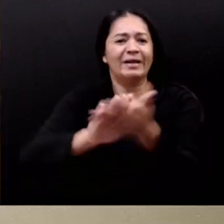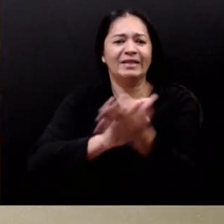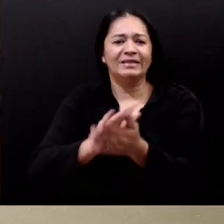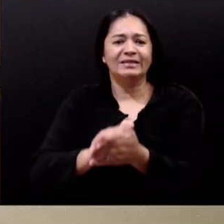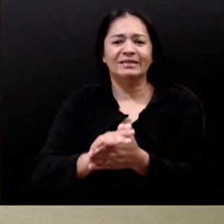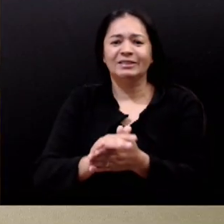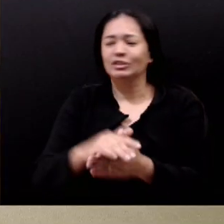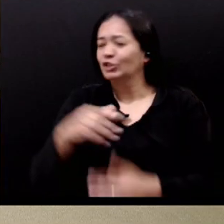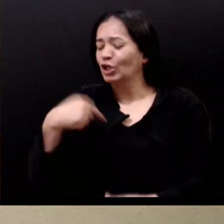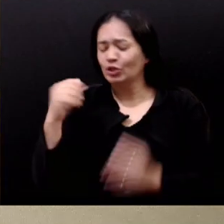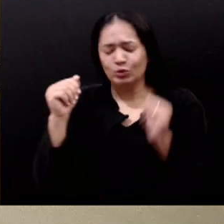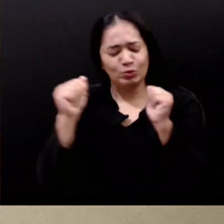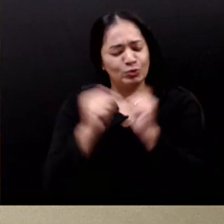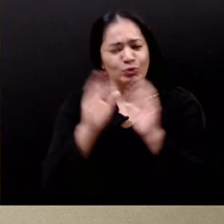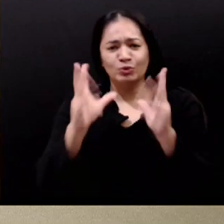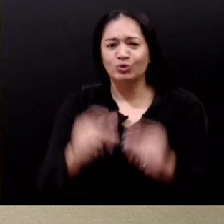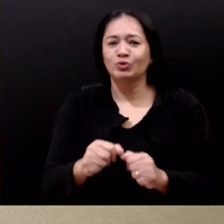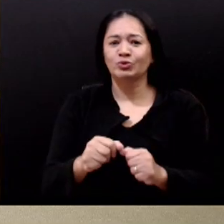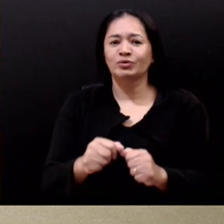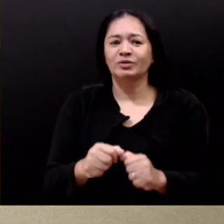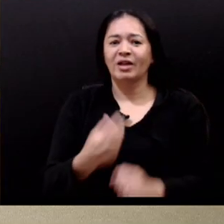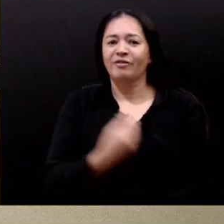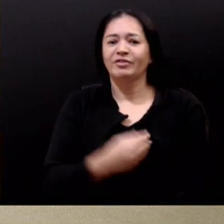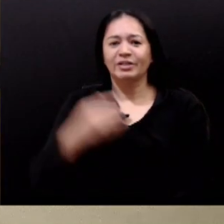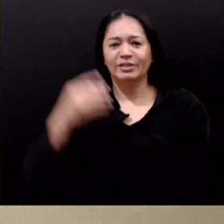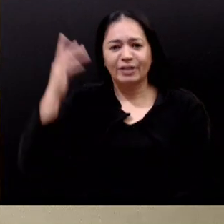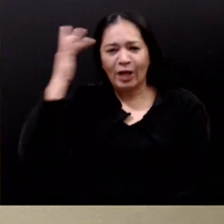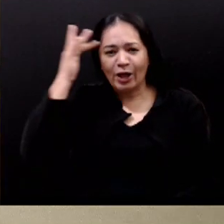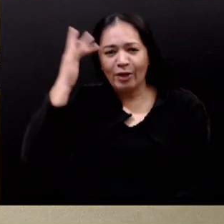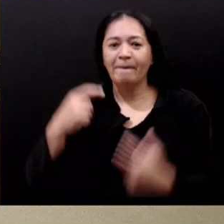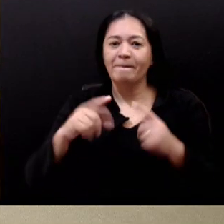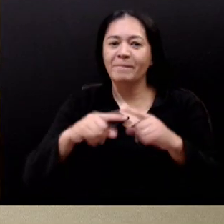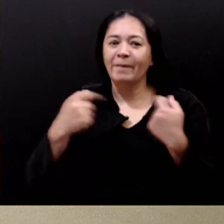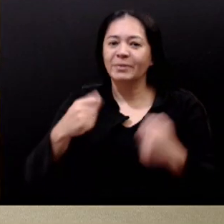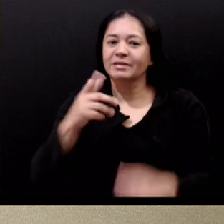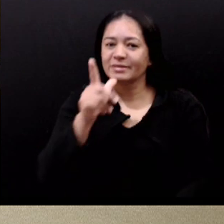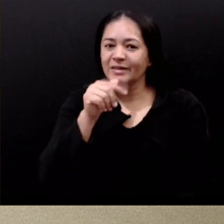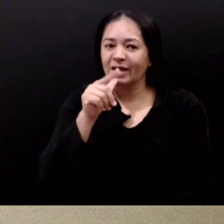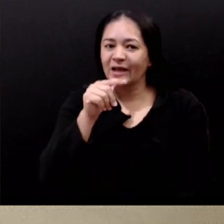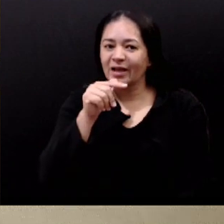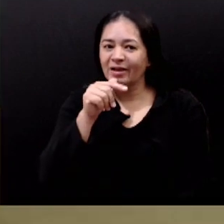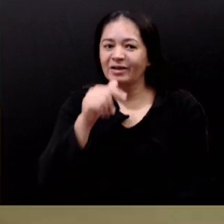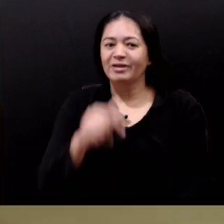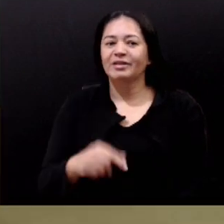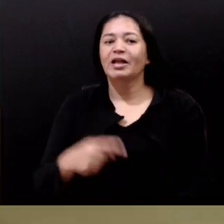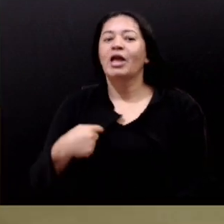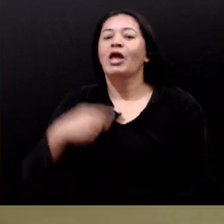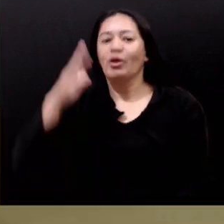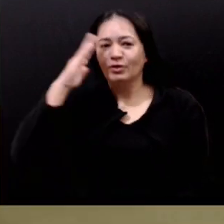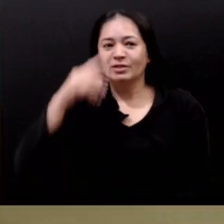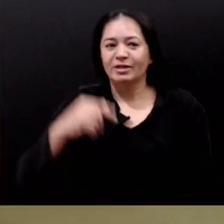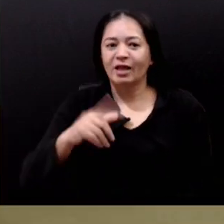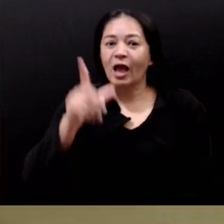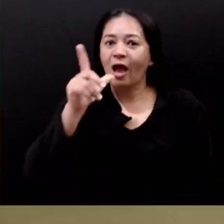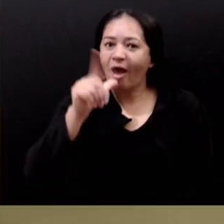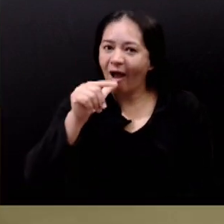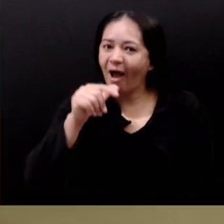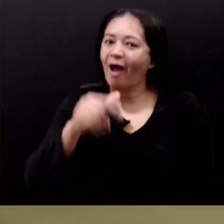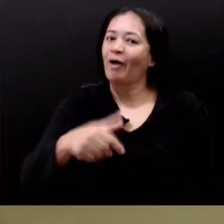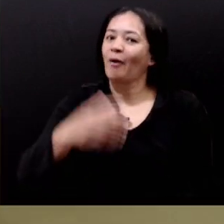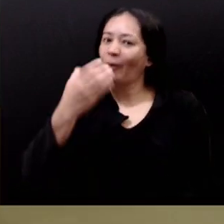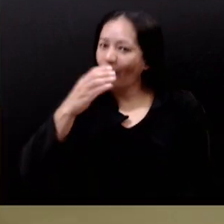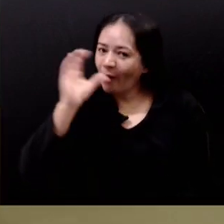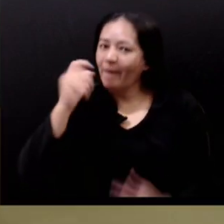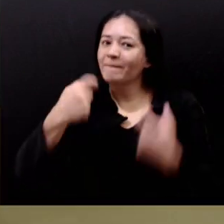muito louca, mas a gente precisa tomar água. Uma coisa eu sei, que eu respondo antes da Jéssica: toma água, porque senão dá um